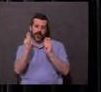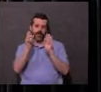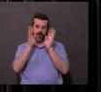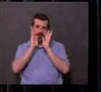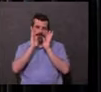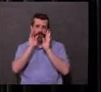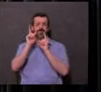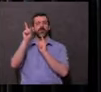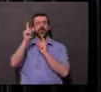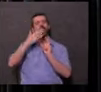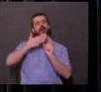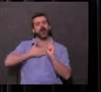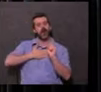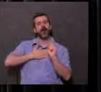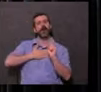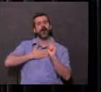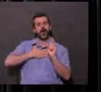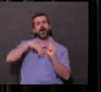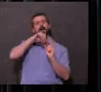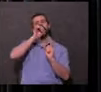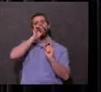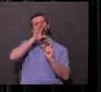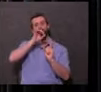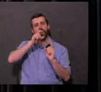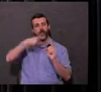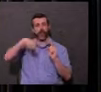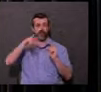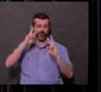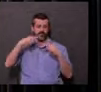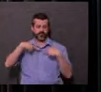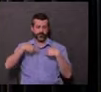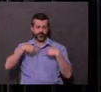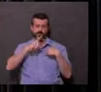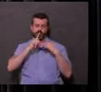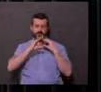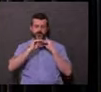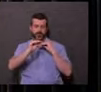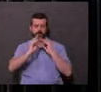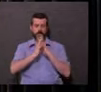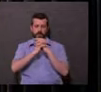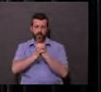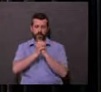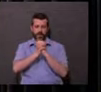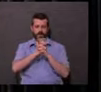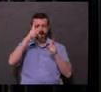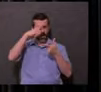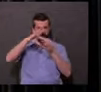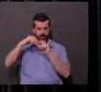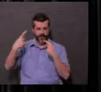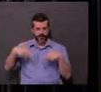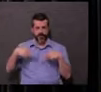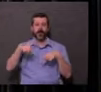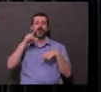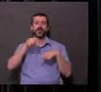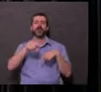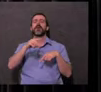conteúdo e que dá sentido ao nosso silêncio orante, que abre novos horizontes de luz e de